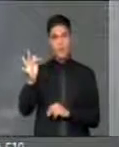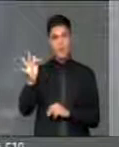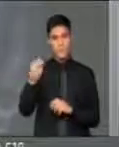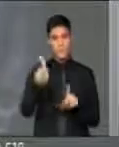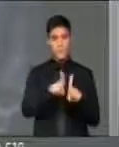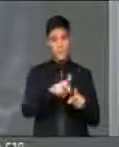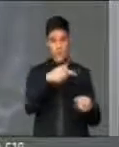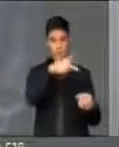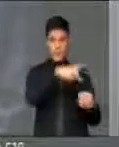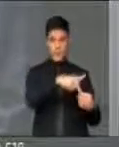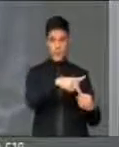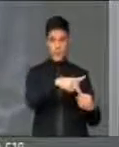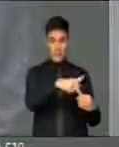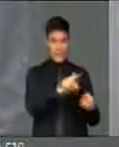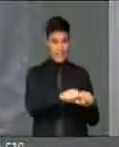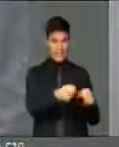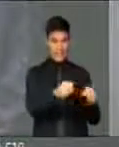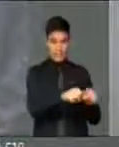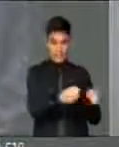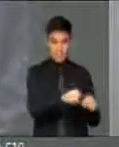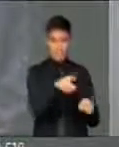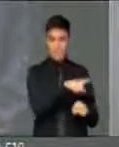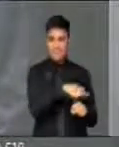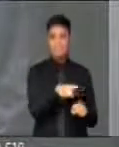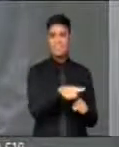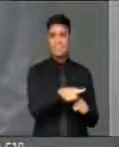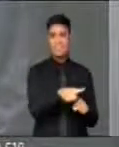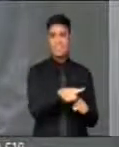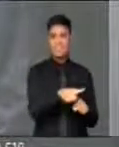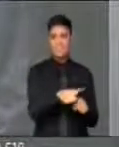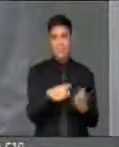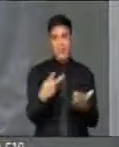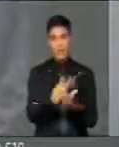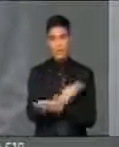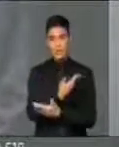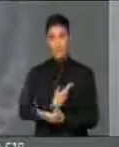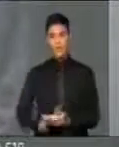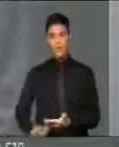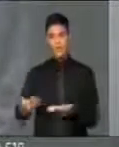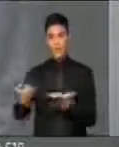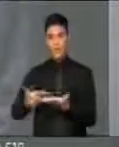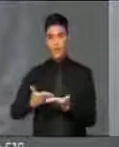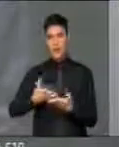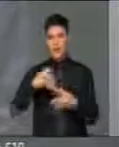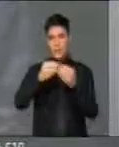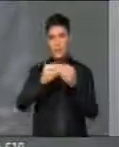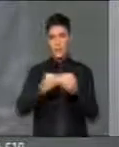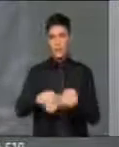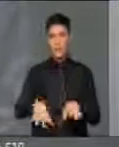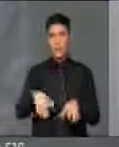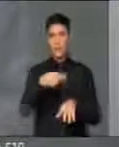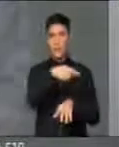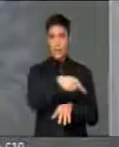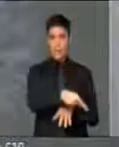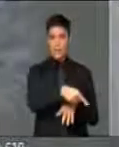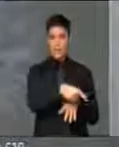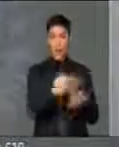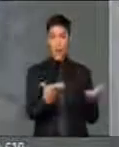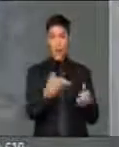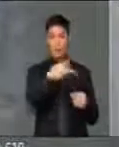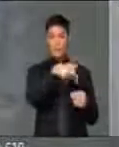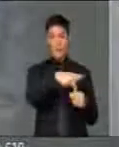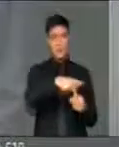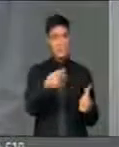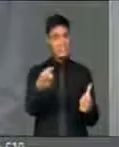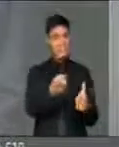da Petrobras, outra consequência deste governo atual, tornou essa estatal a maior empresa endividada do